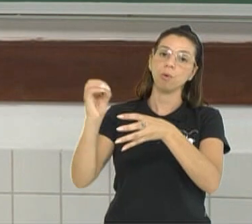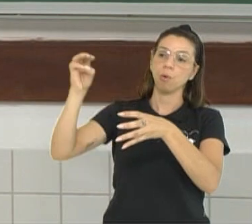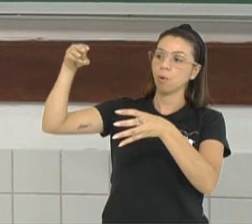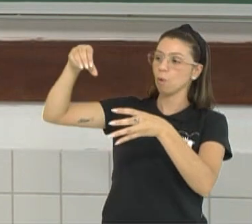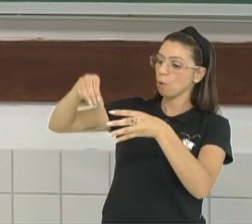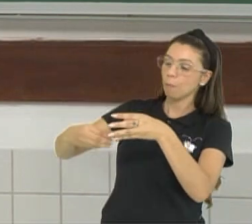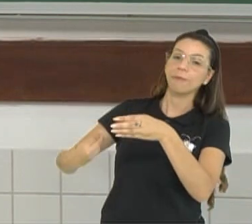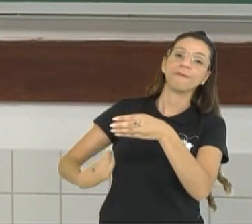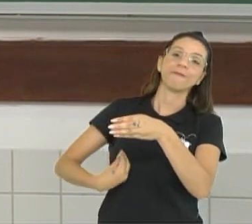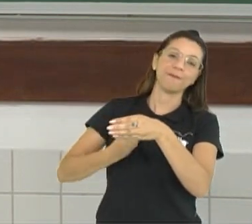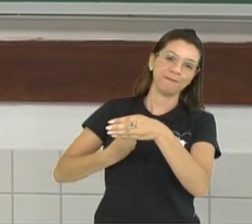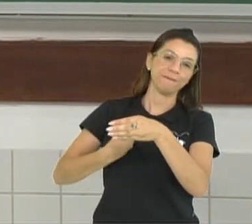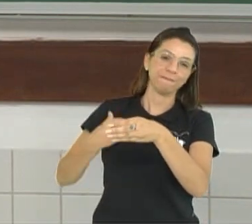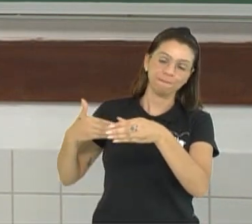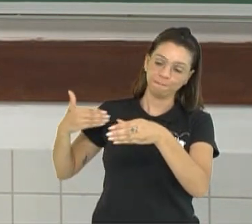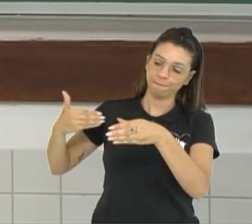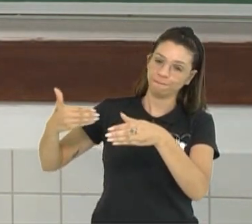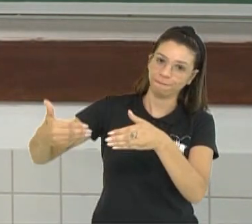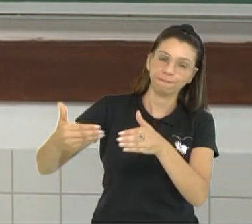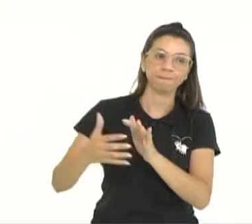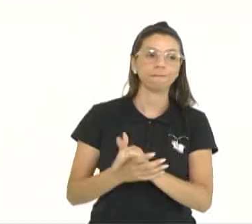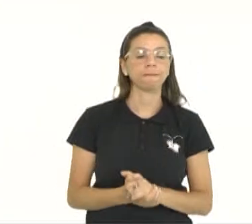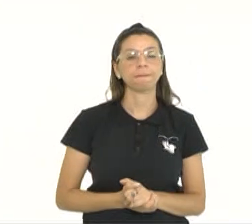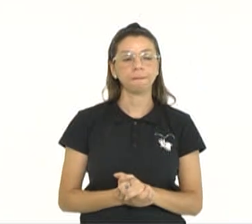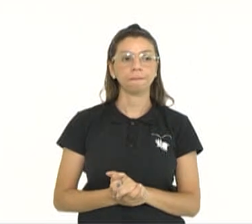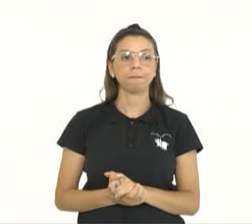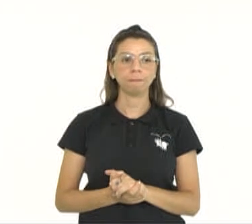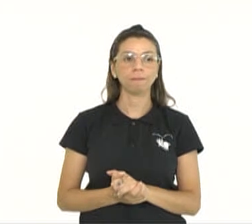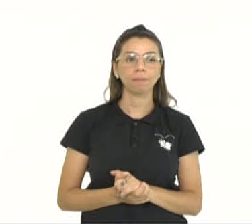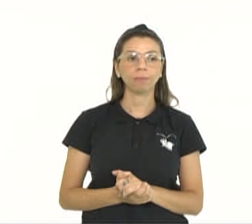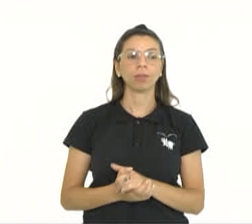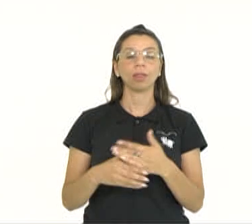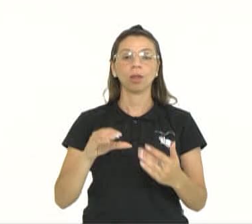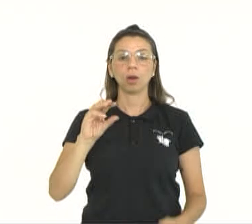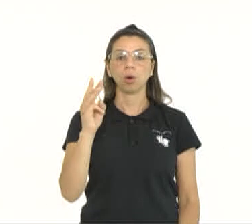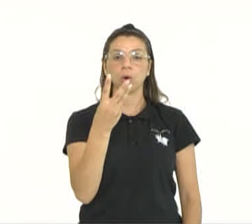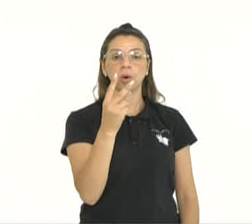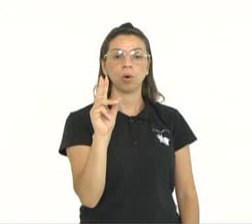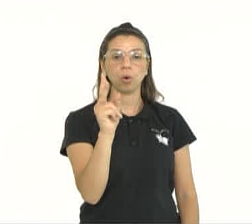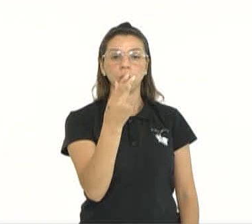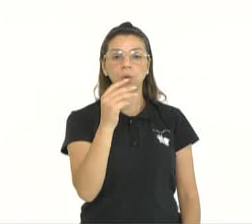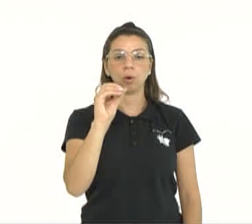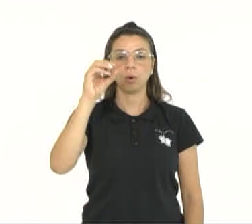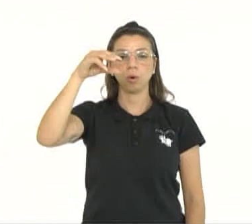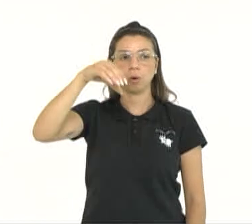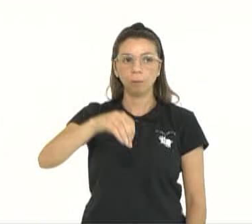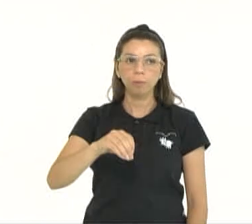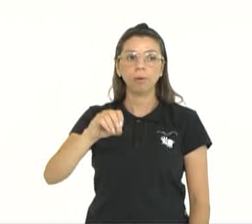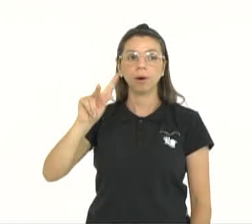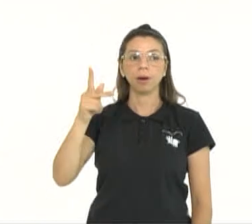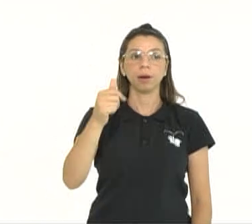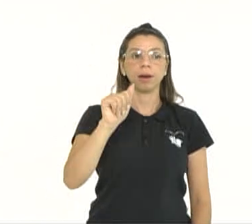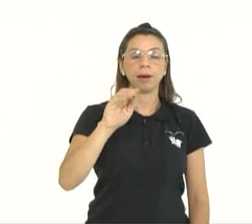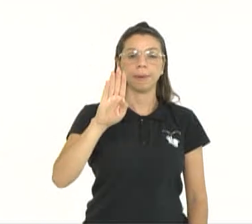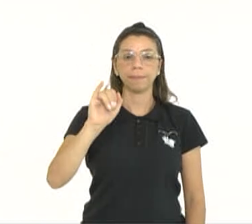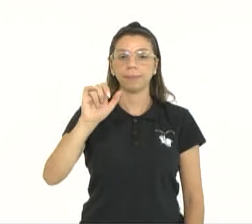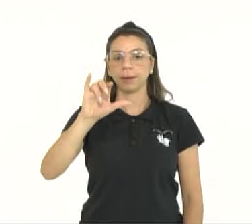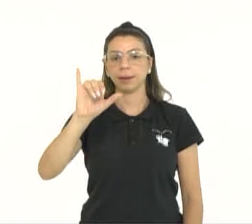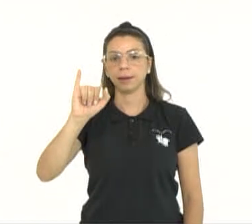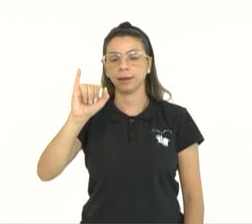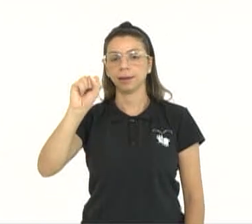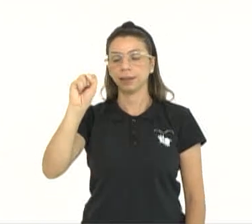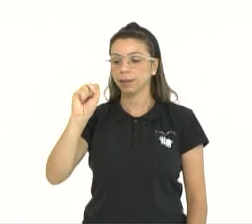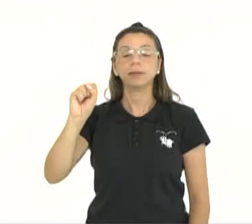estar aí presente. A espécie Homo que nós vamos falar é a espécie Homo habilis.